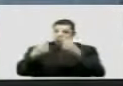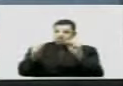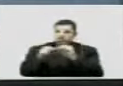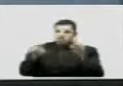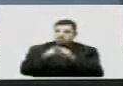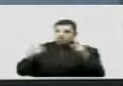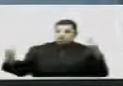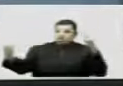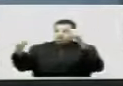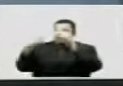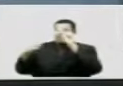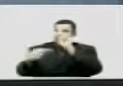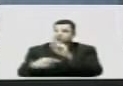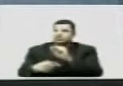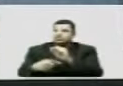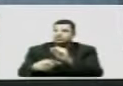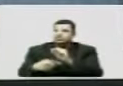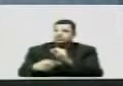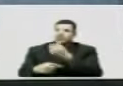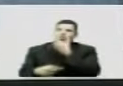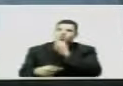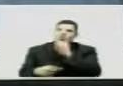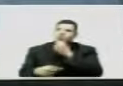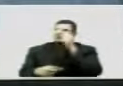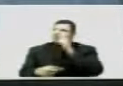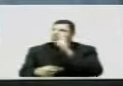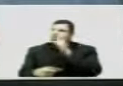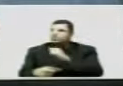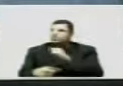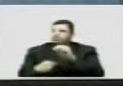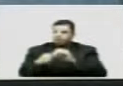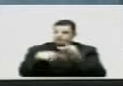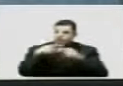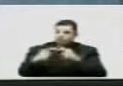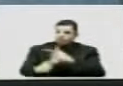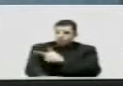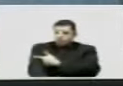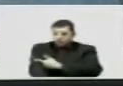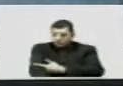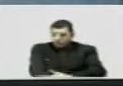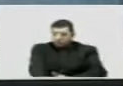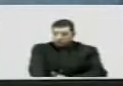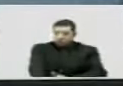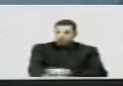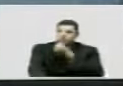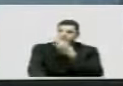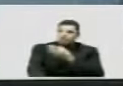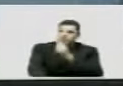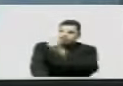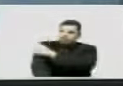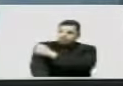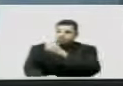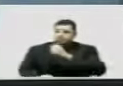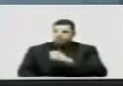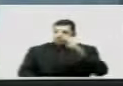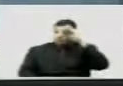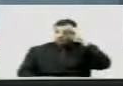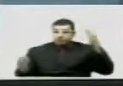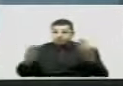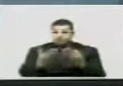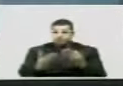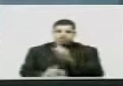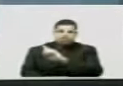feita principalmente com homens e mulheres tratados com dignidade. E os alunos soldados